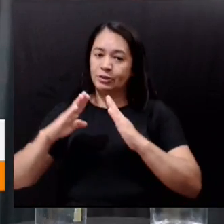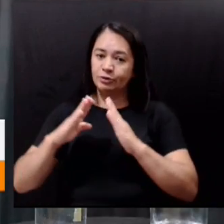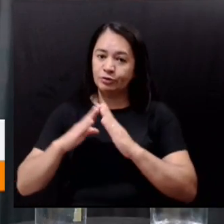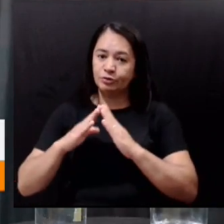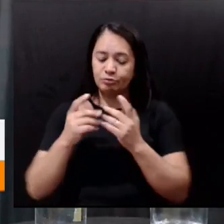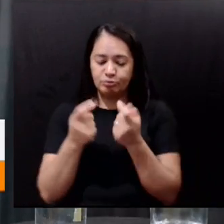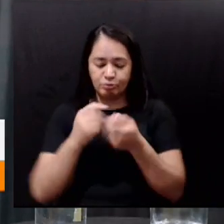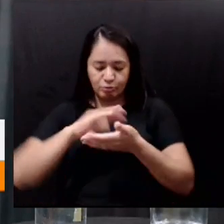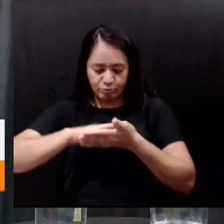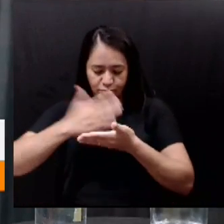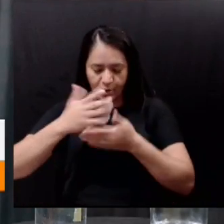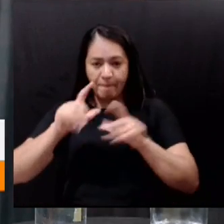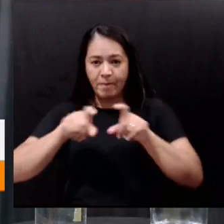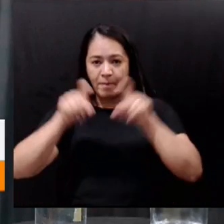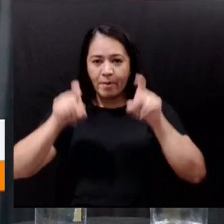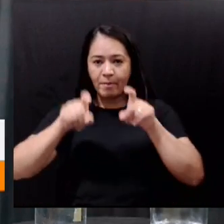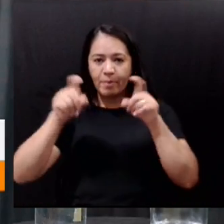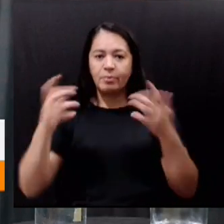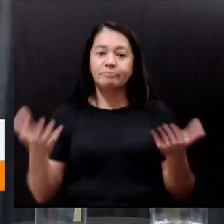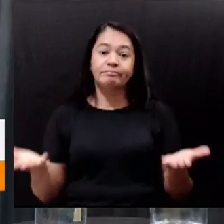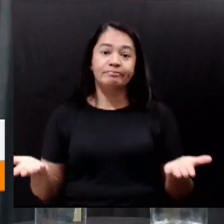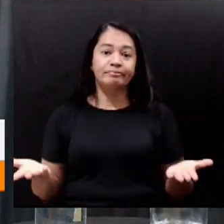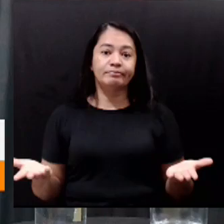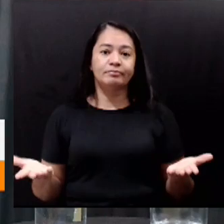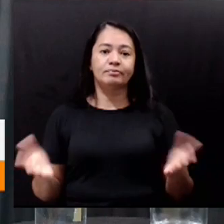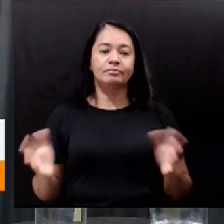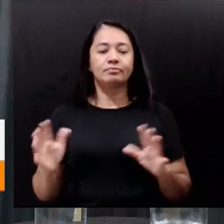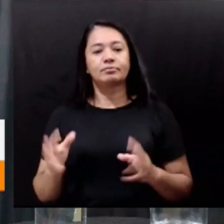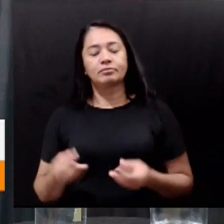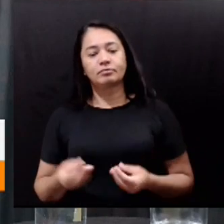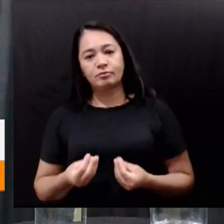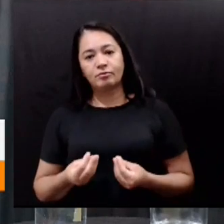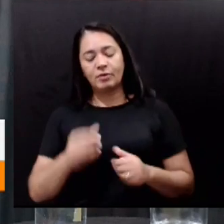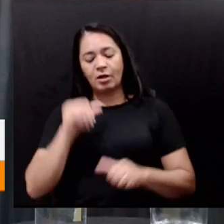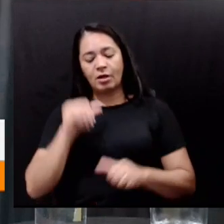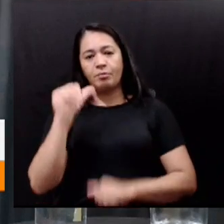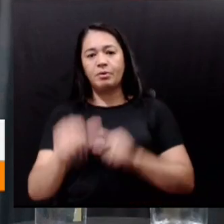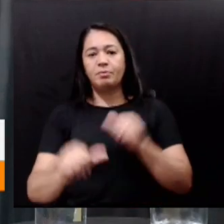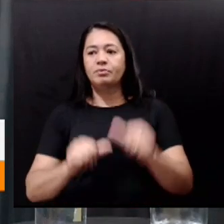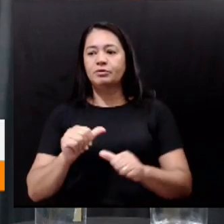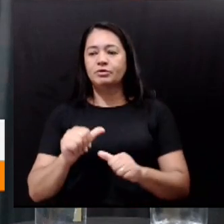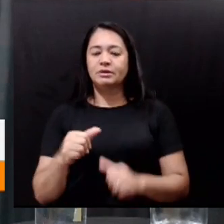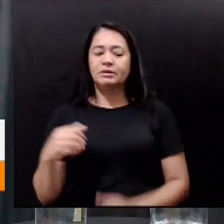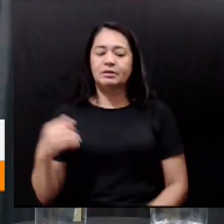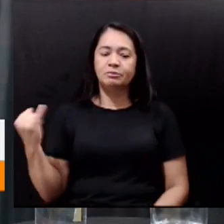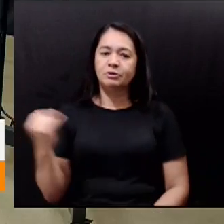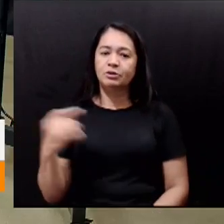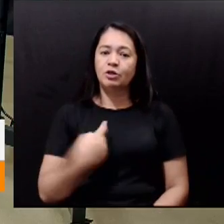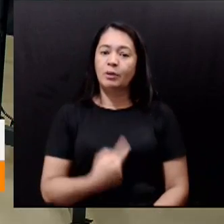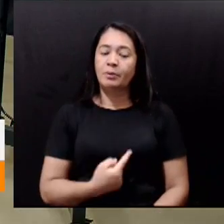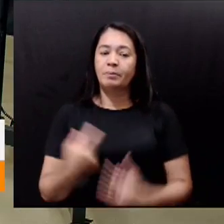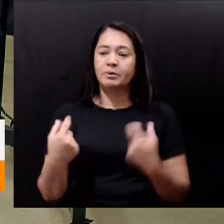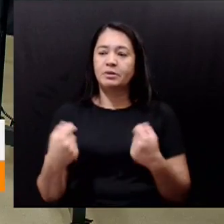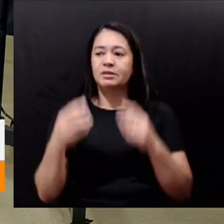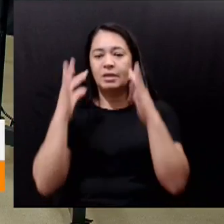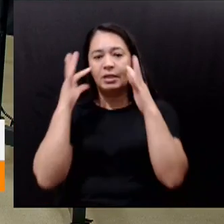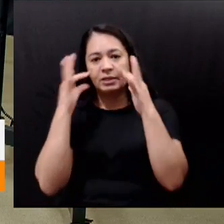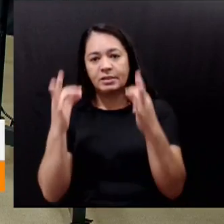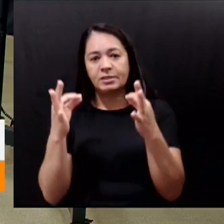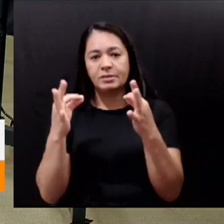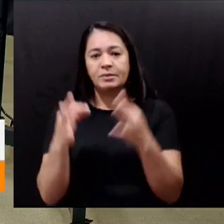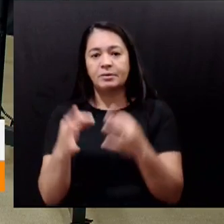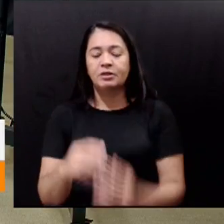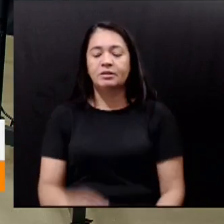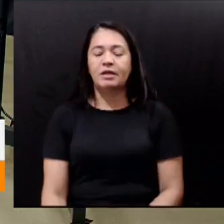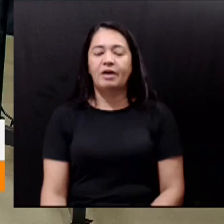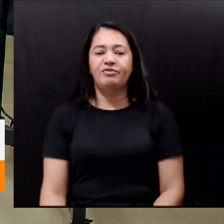computadores, celulares, né? Então, assim, é uma mudança significativa que a gente precisa dar atenção. É verdade, muita atenção, essas